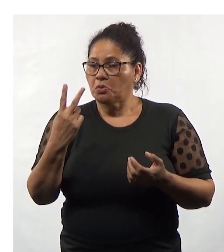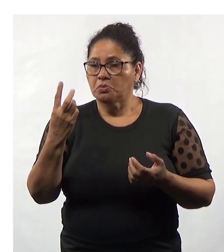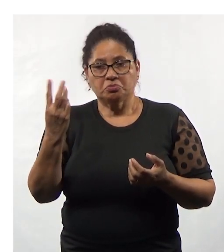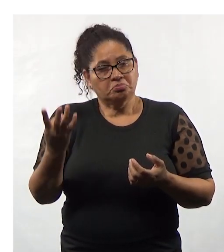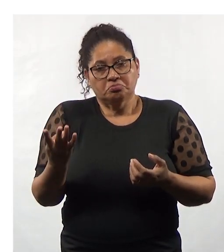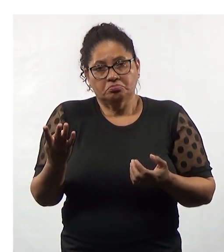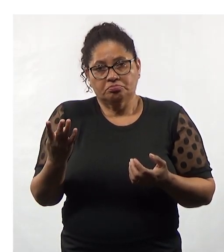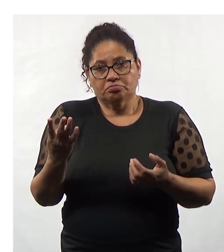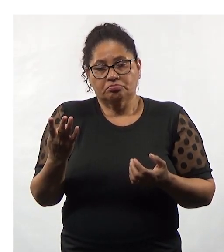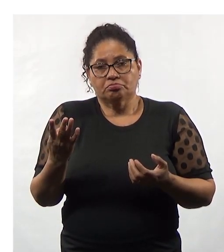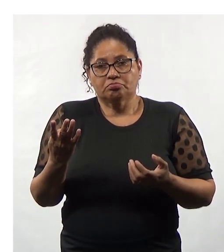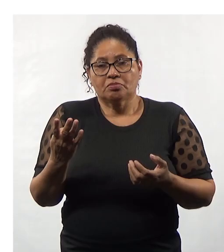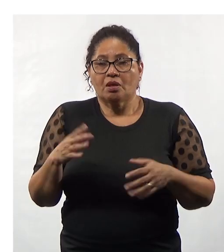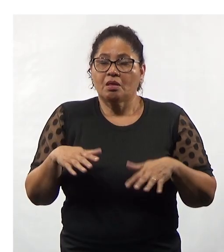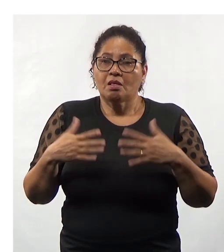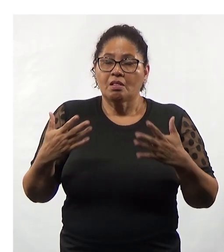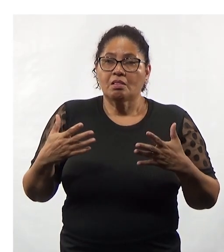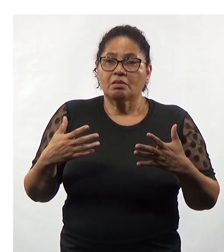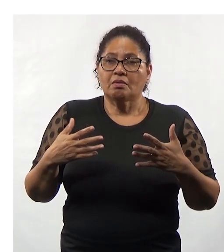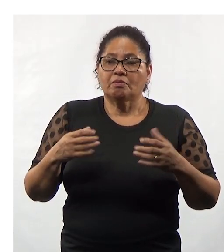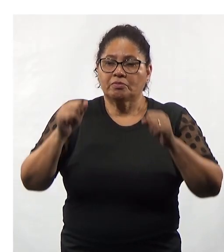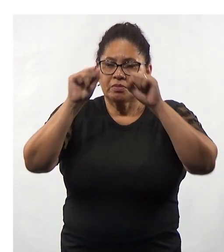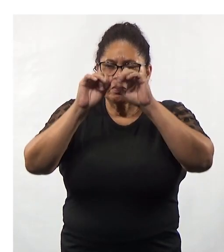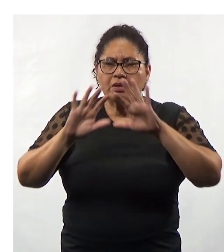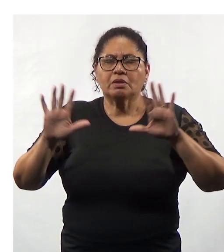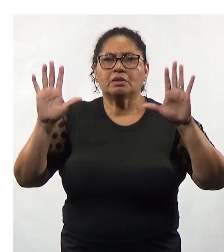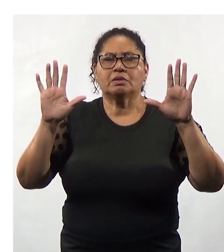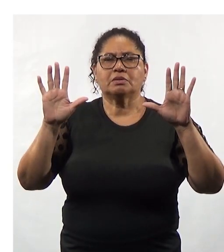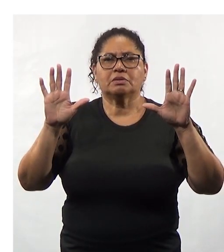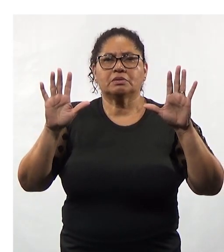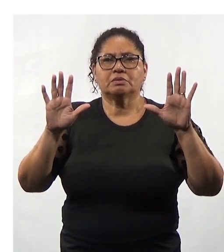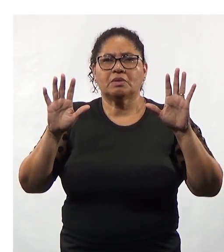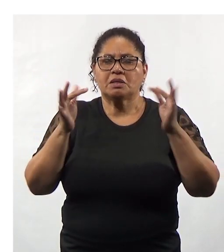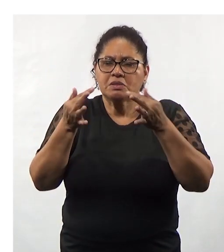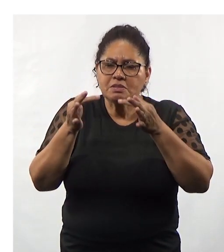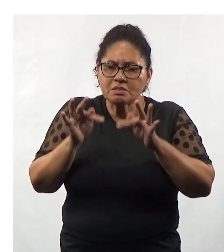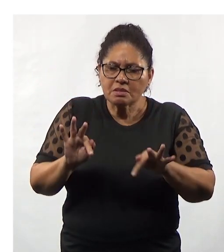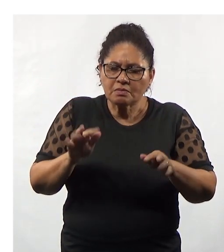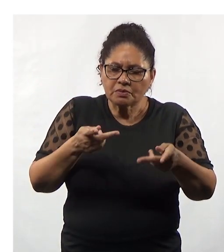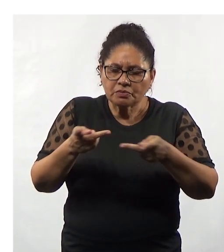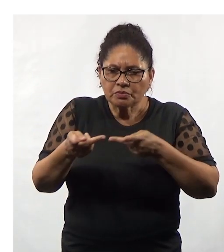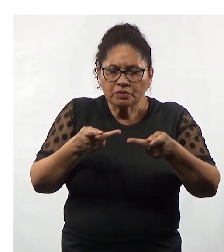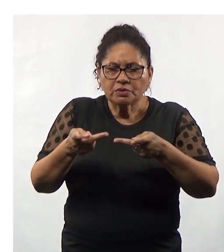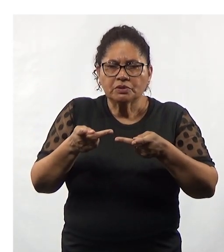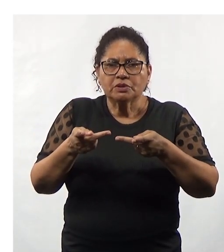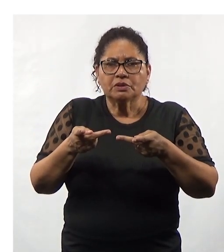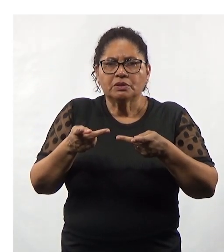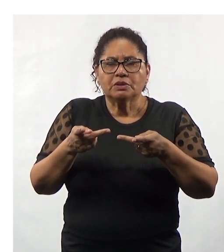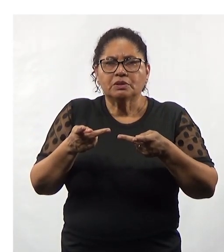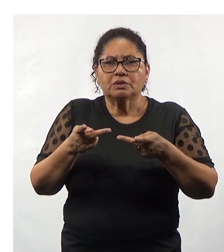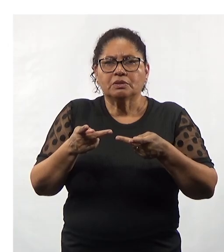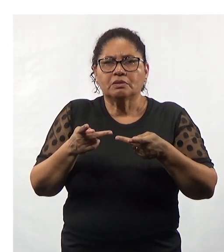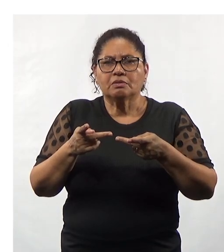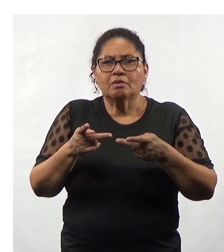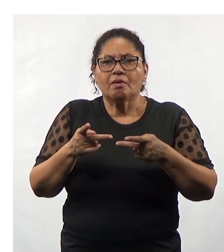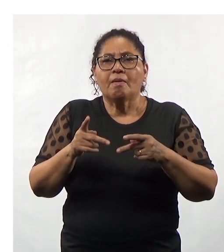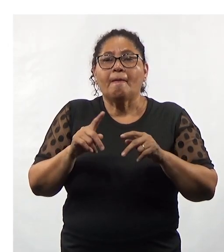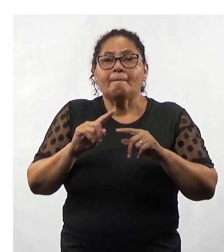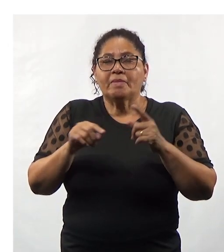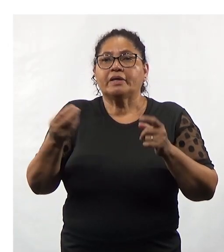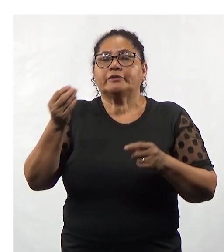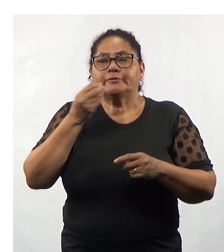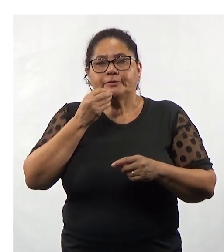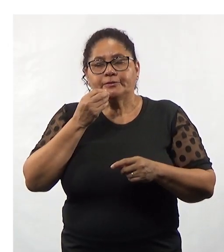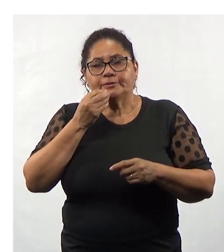ou 3. Então isso tem que estar bem claro. Mas quanto mais simples é um projeto, mais chances ele